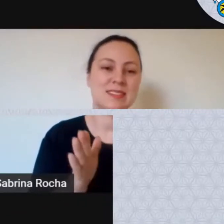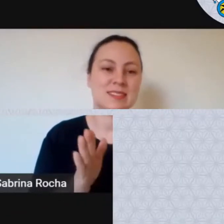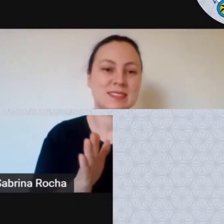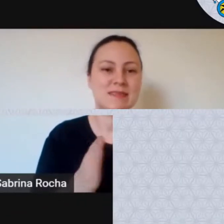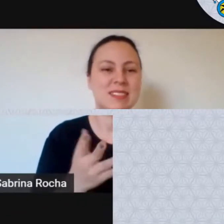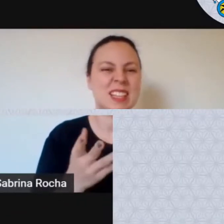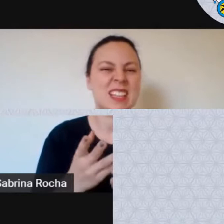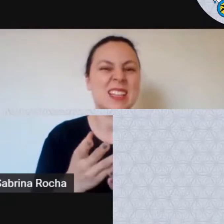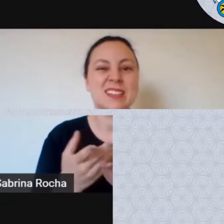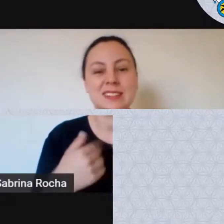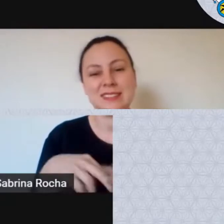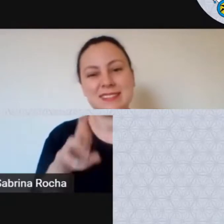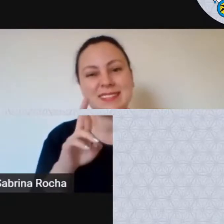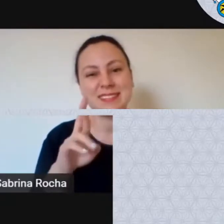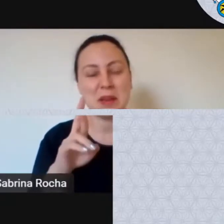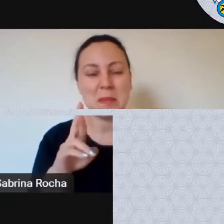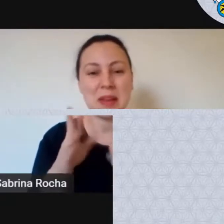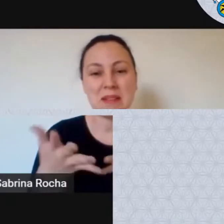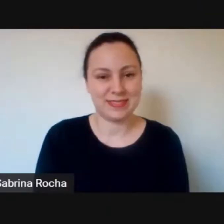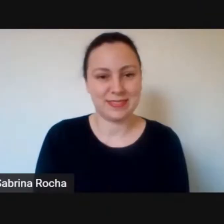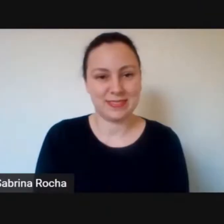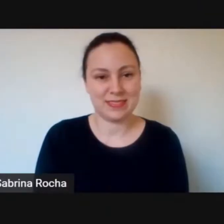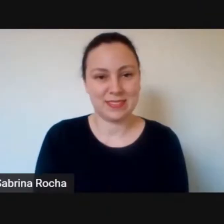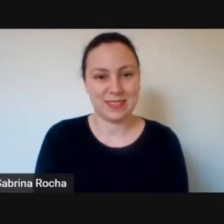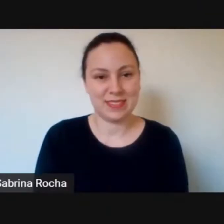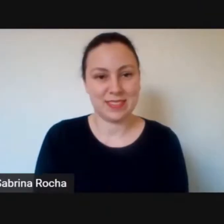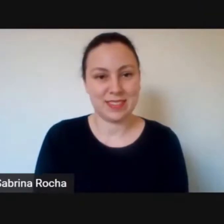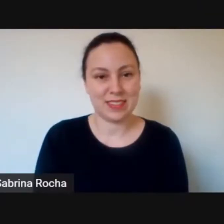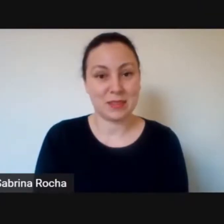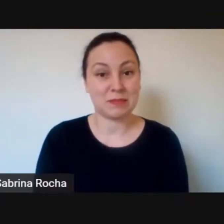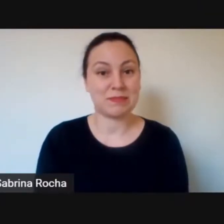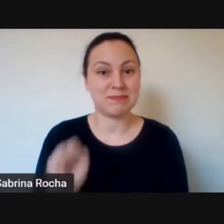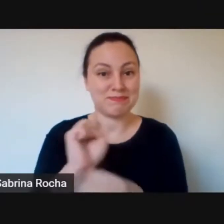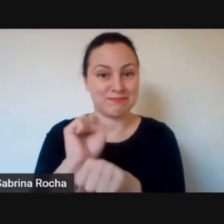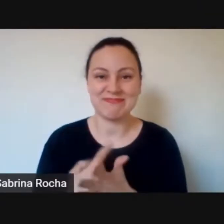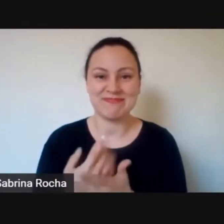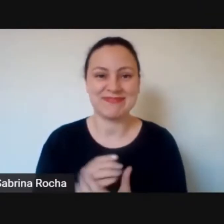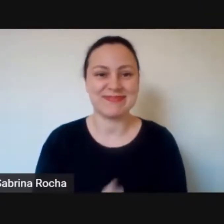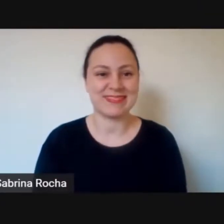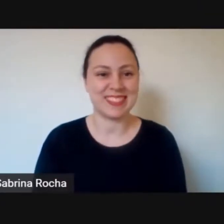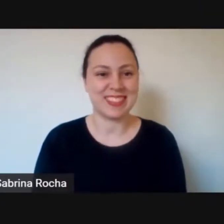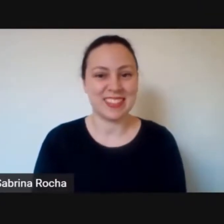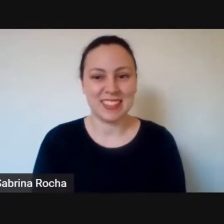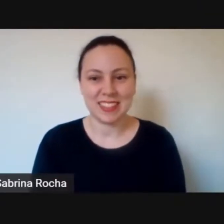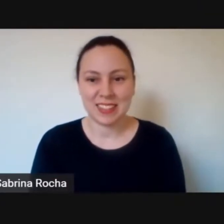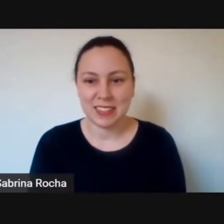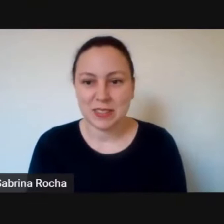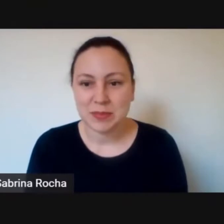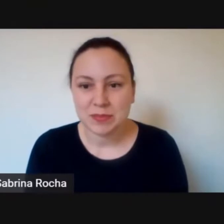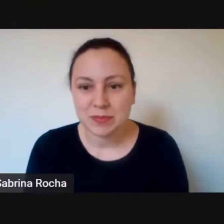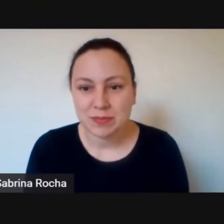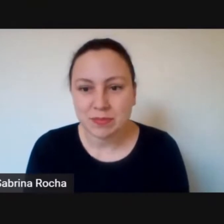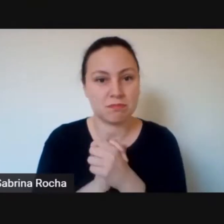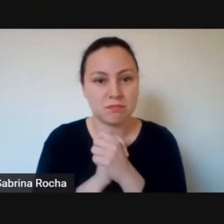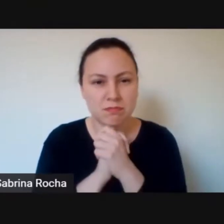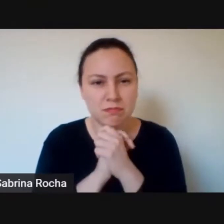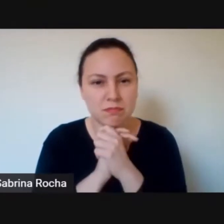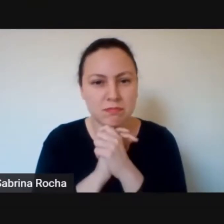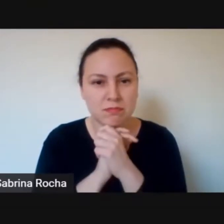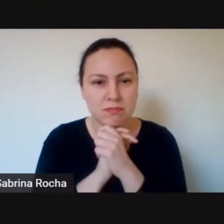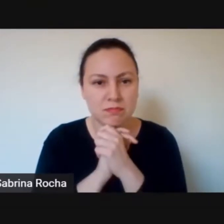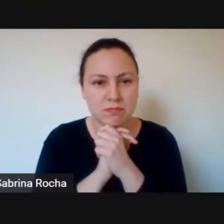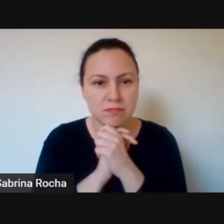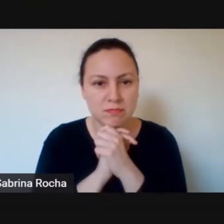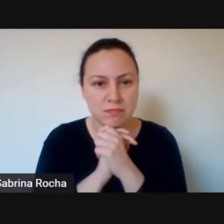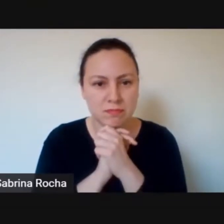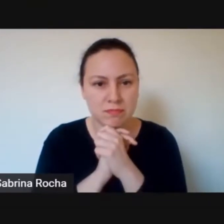eu, no nível pelo menos intermediário, né, Dunker? Aguardando o retorno do Dunker, é isso. Vamos aguardar mais um pouquinho? Minha intuição